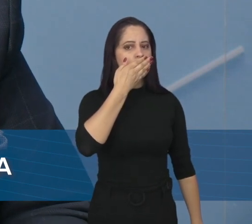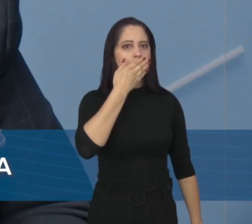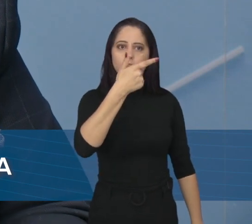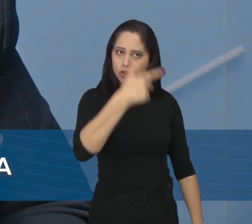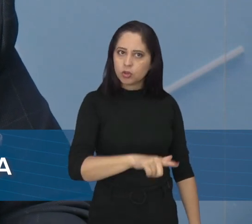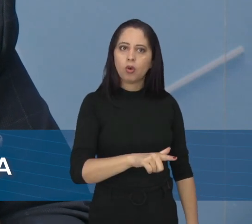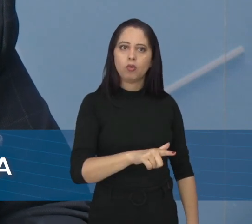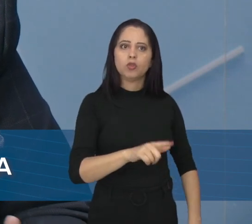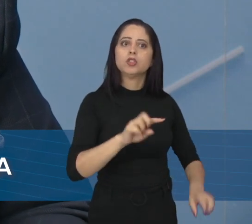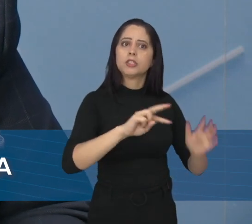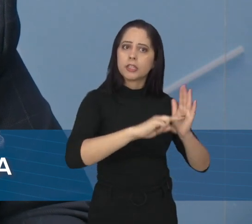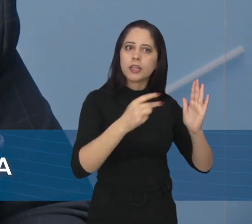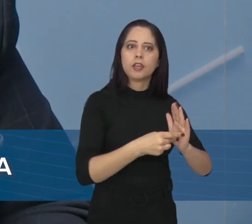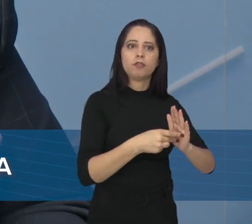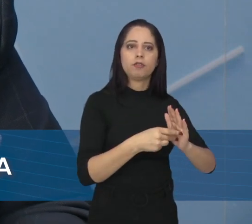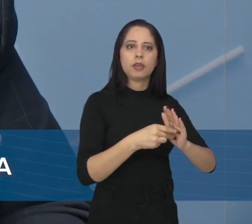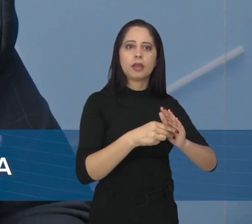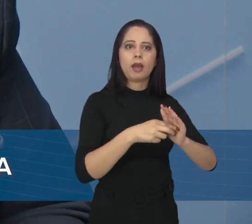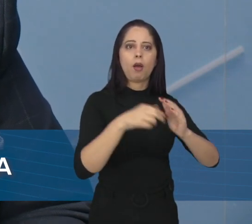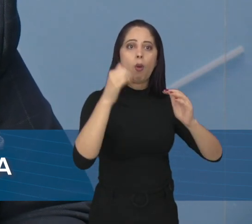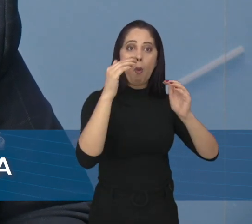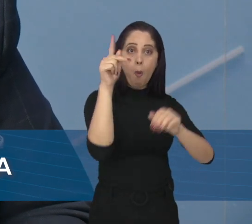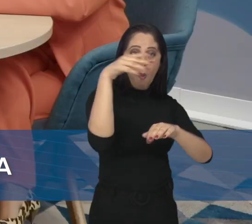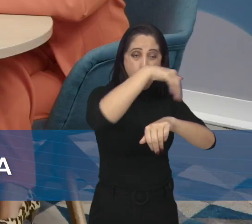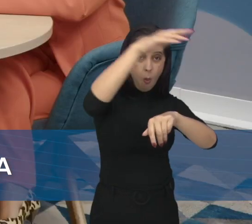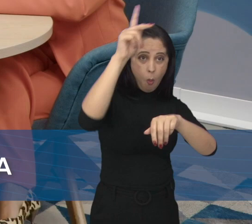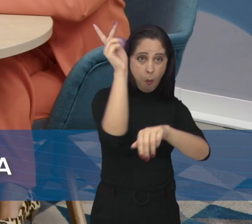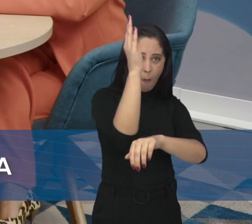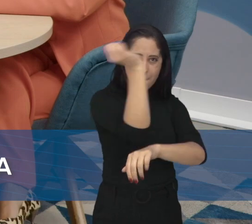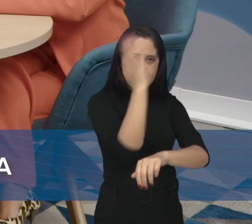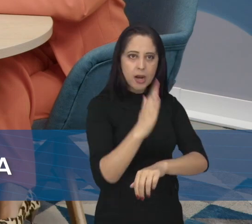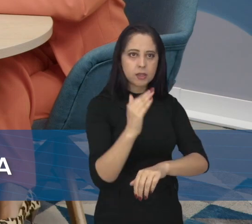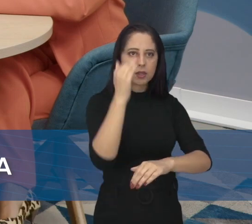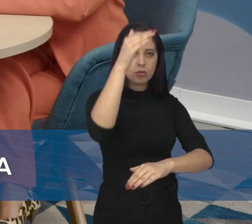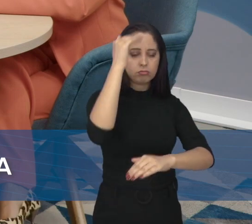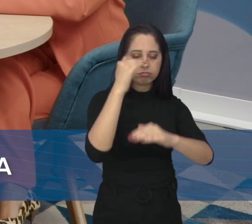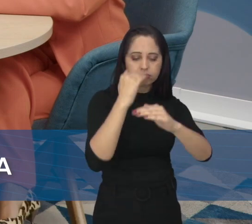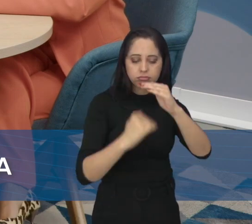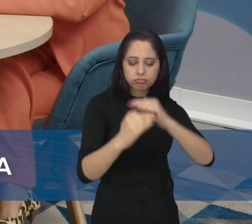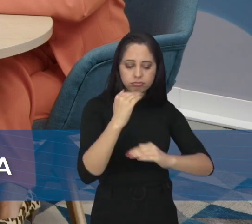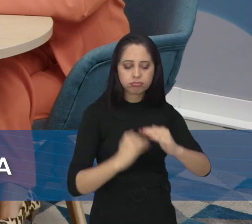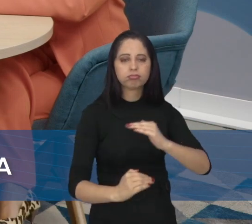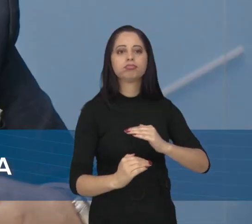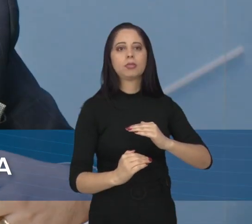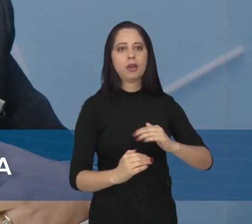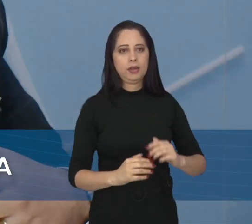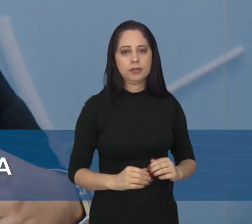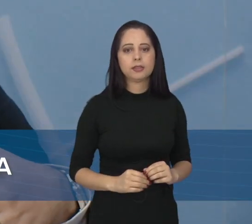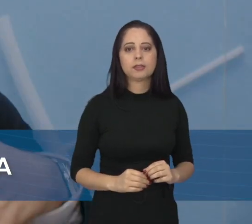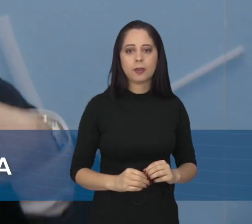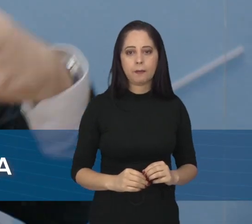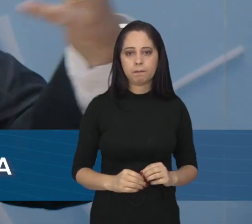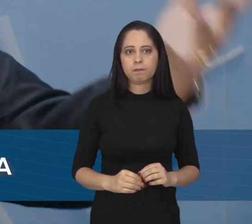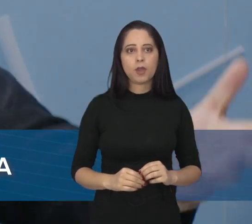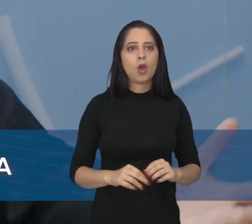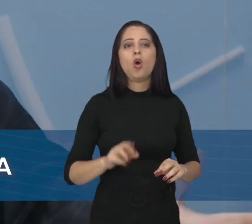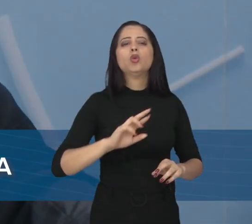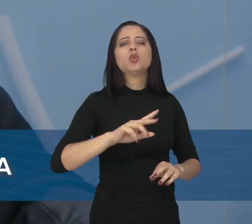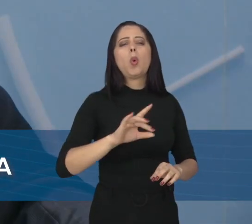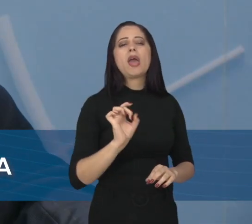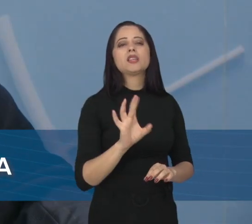repito, é uma regressão estratosférica. Estratosférica. Perigosíssimo. Não somente com relação àquilo que eu